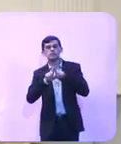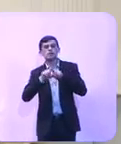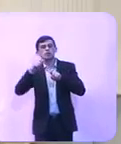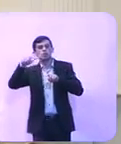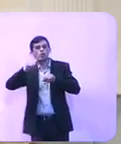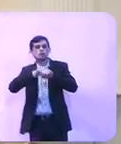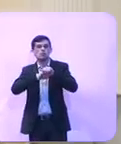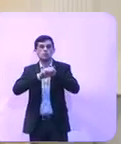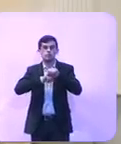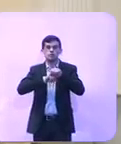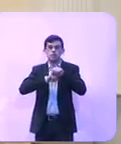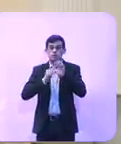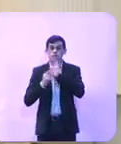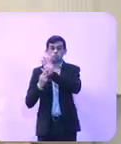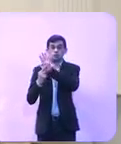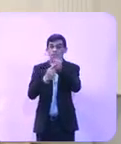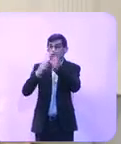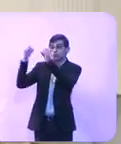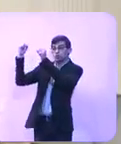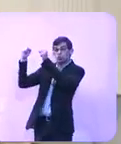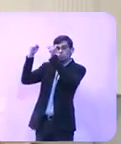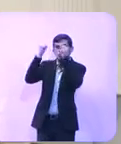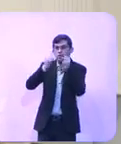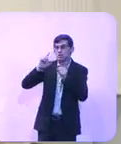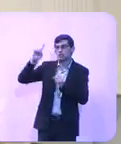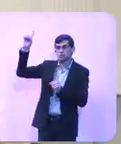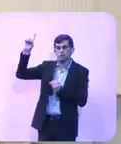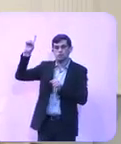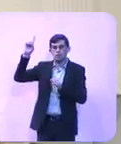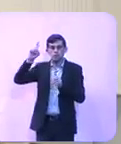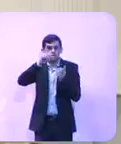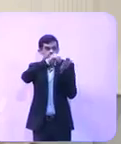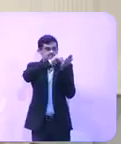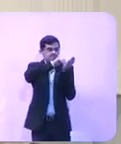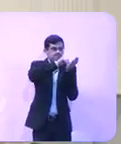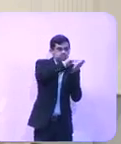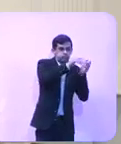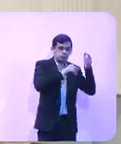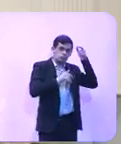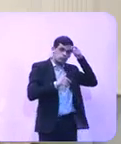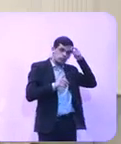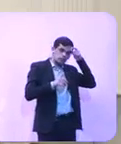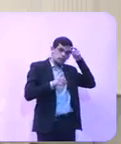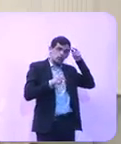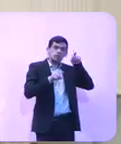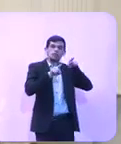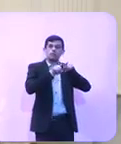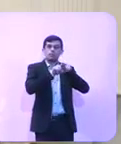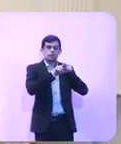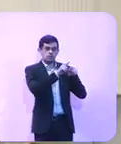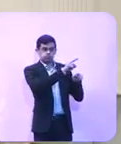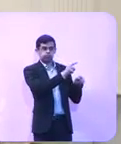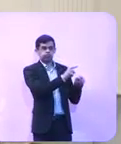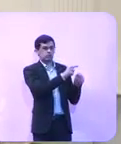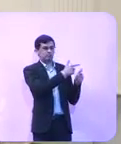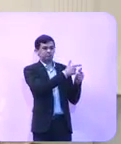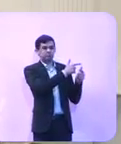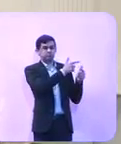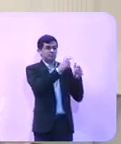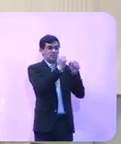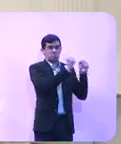revelamos a autoridade de Deus sobre os demônios e até limitando a atuação